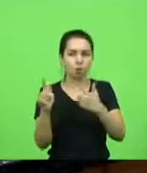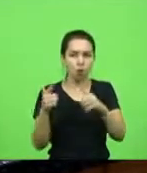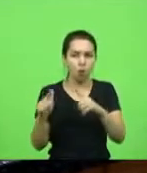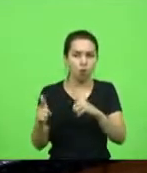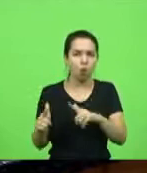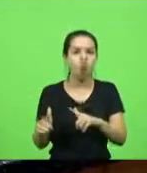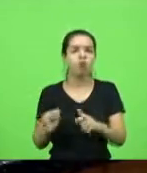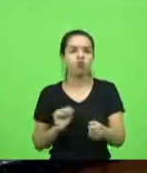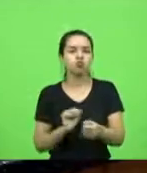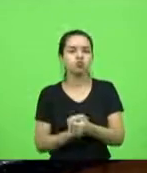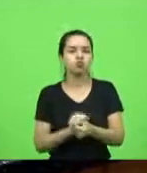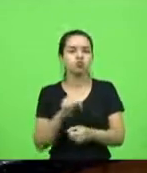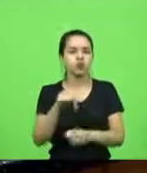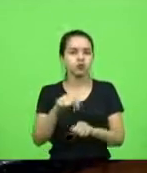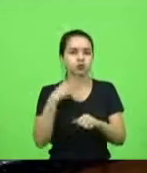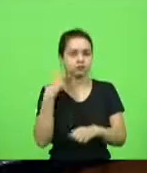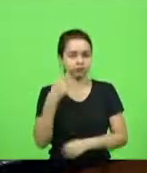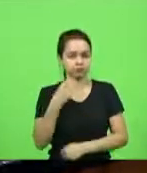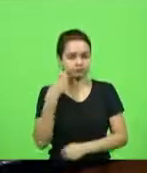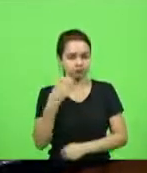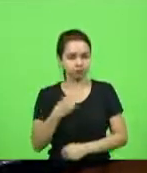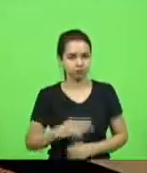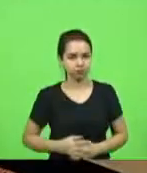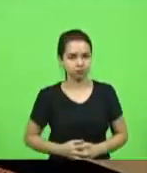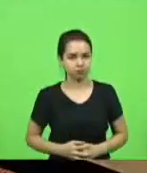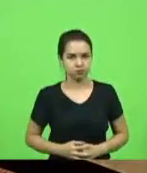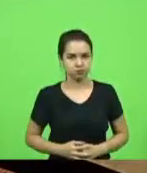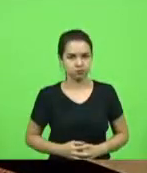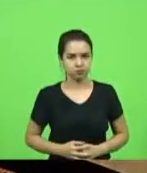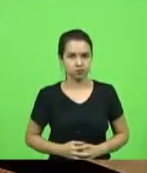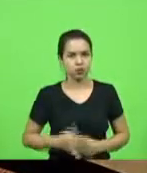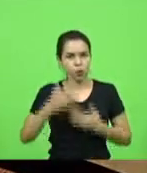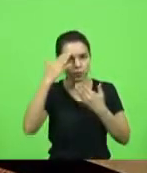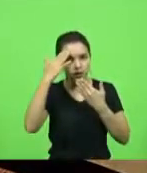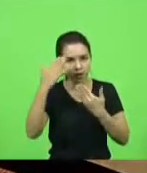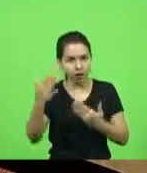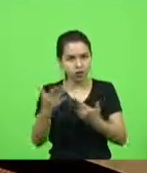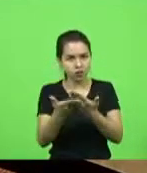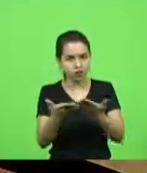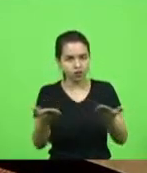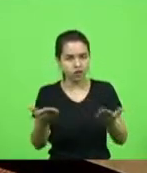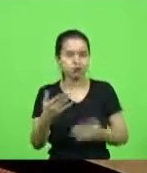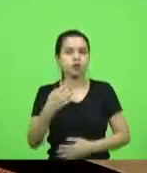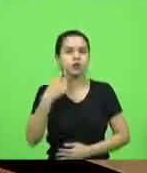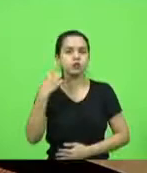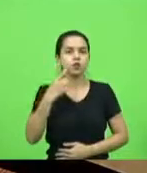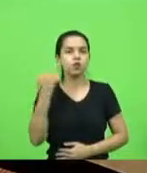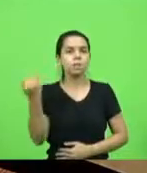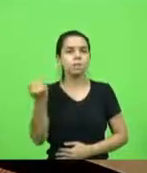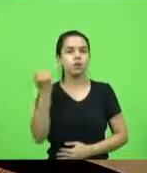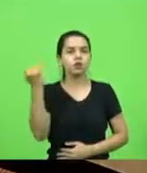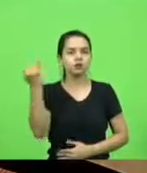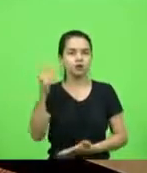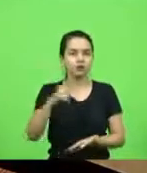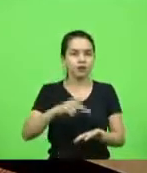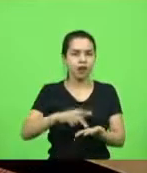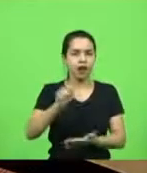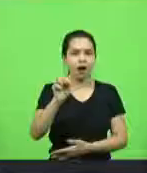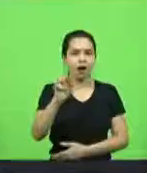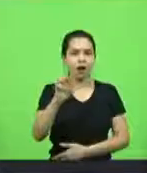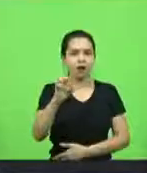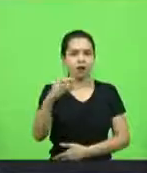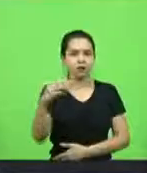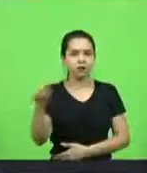vamos fazer em conjunto aqui na casa do deputado Márcio Machado Muito obrigado os deputados é importante de fato aresc que